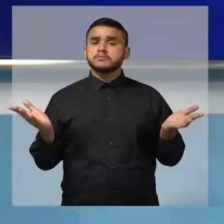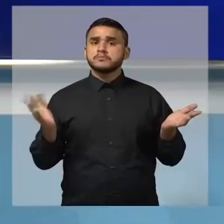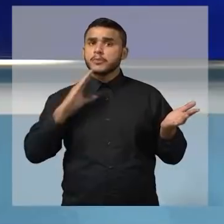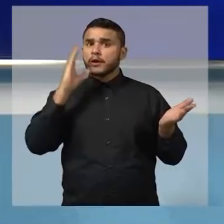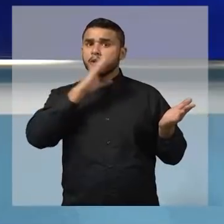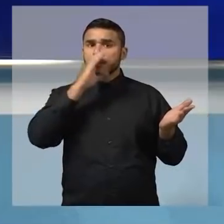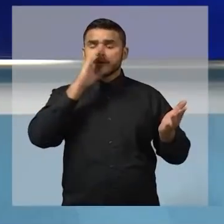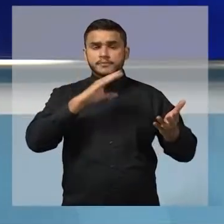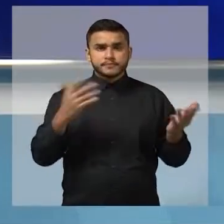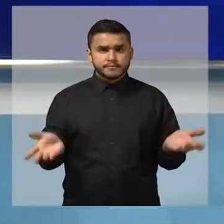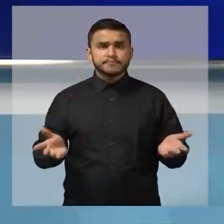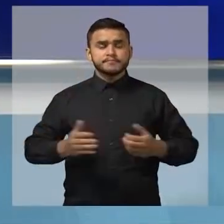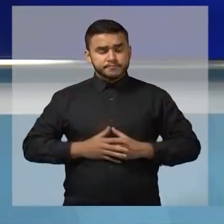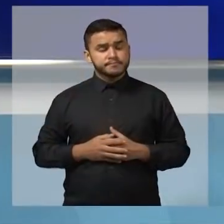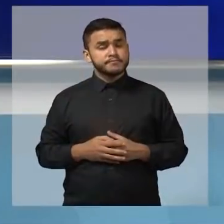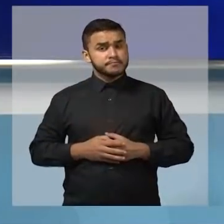imagina.